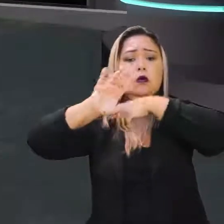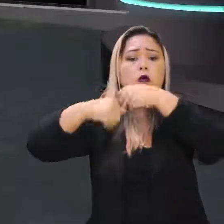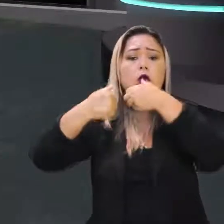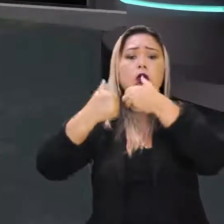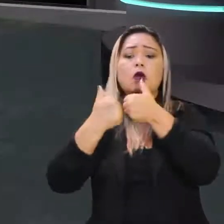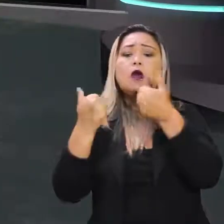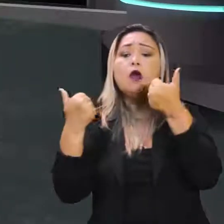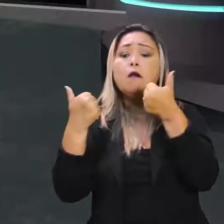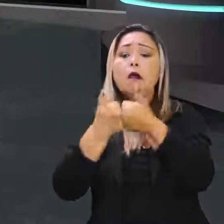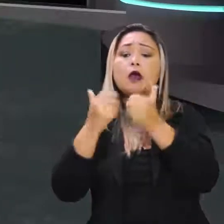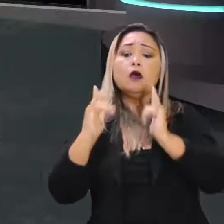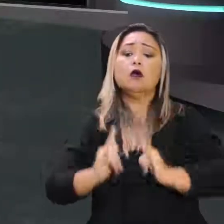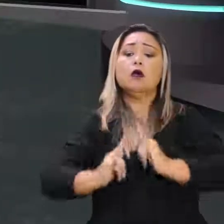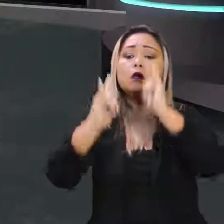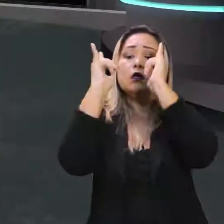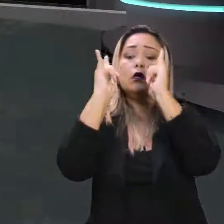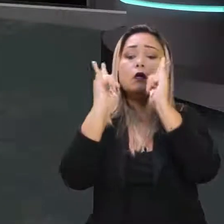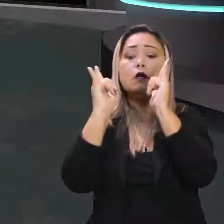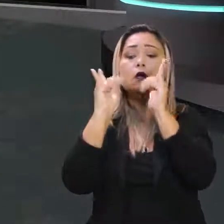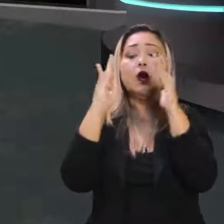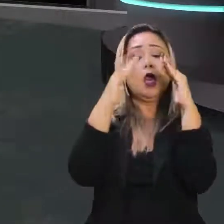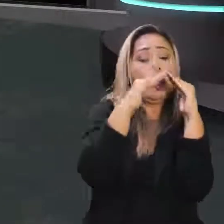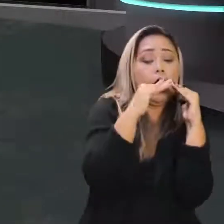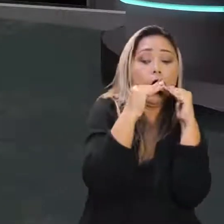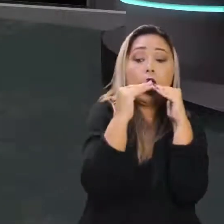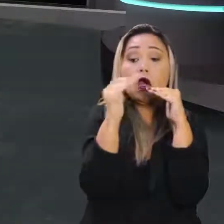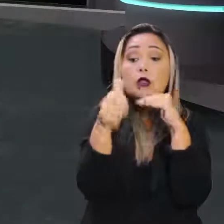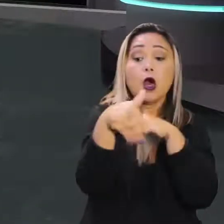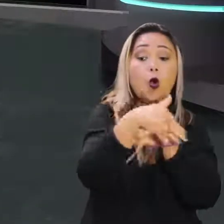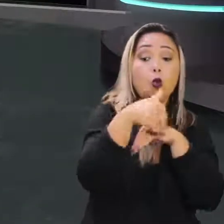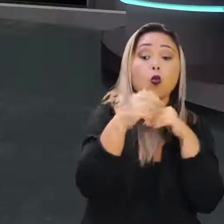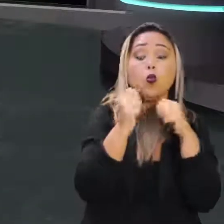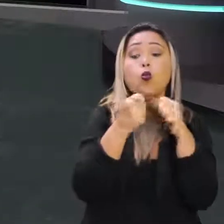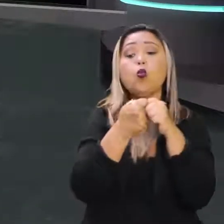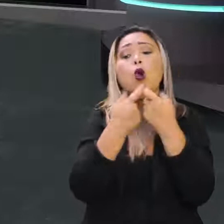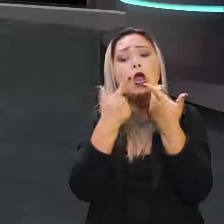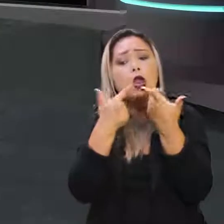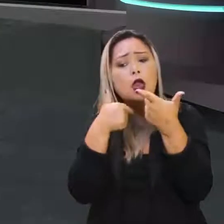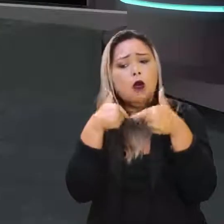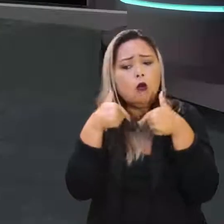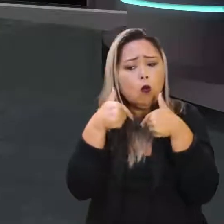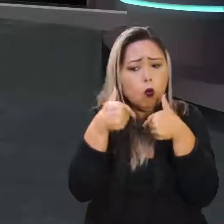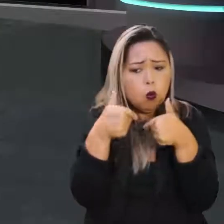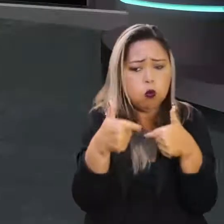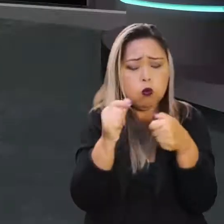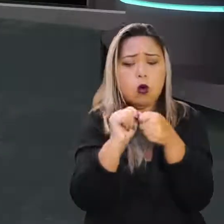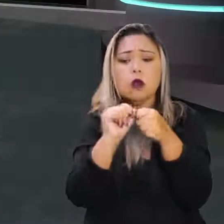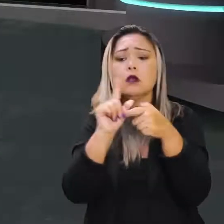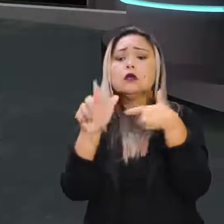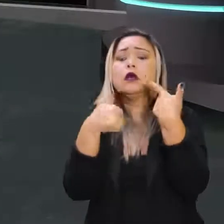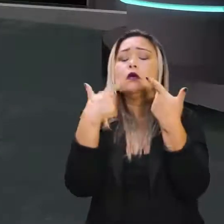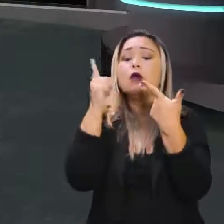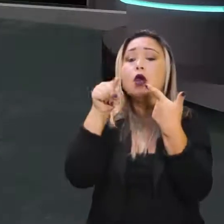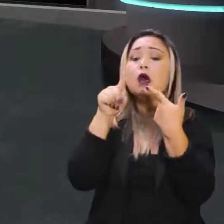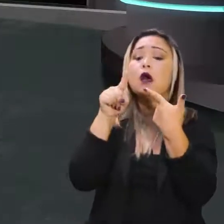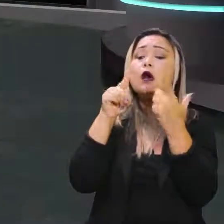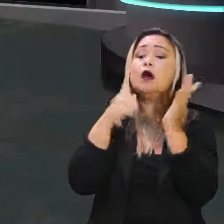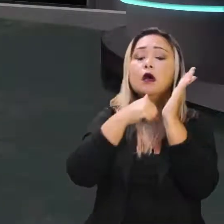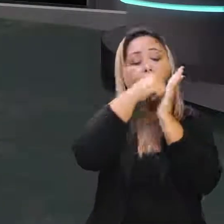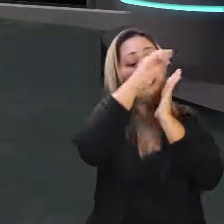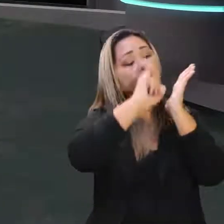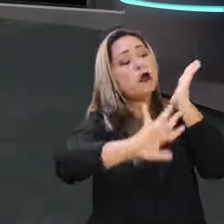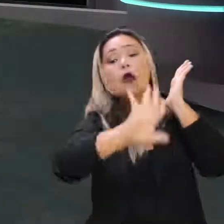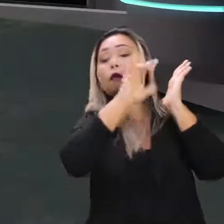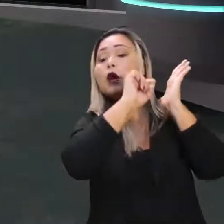aos prédios, enfim, as casas, na rua mesmo, lutando. A imagem e essa obra, ela está retratando um